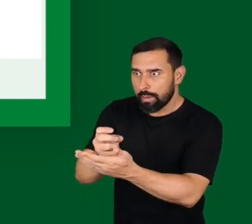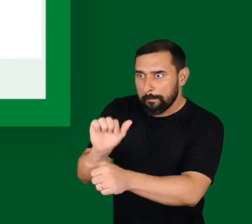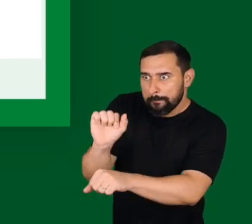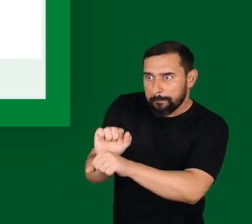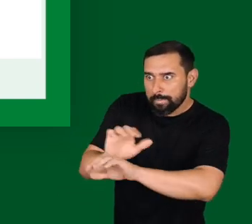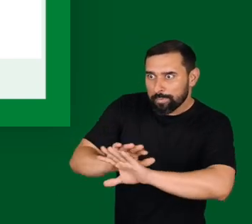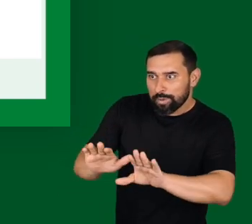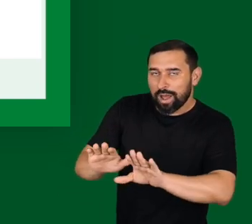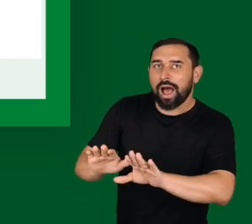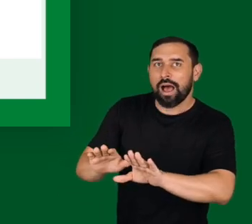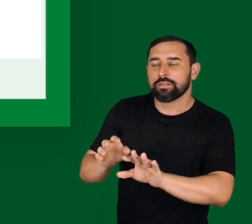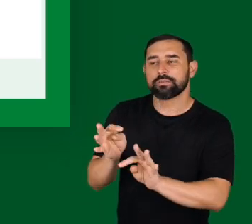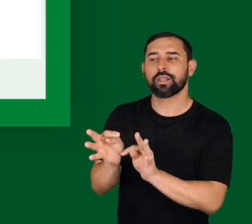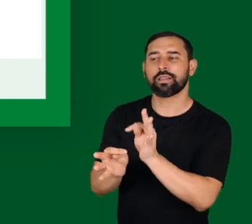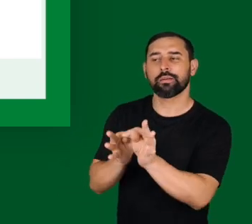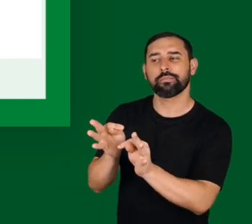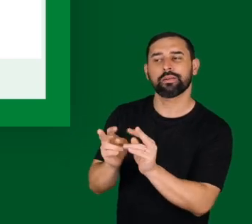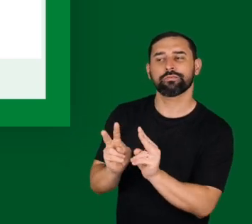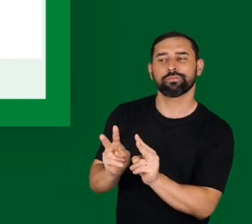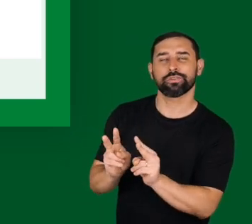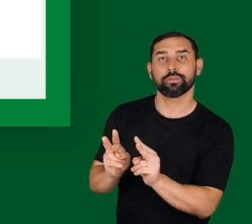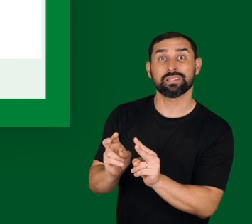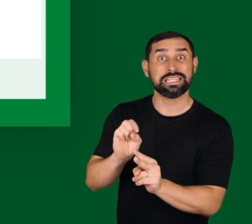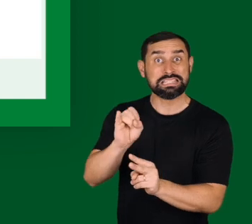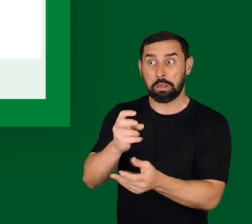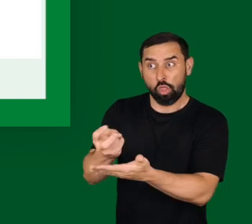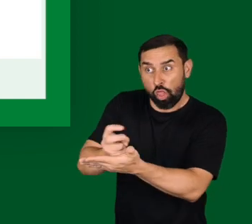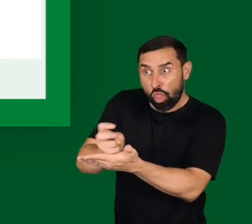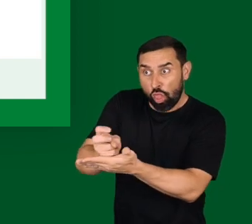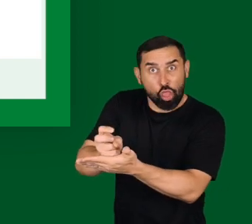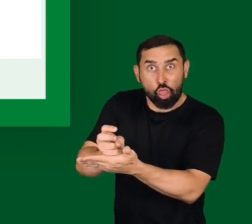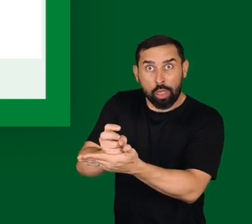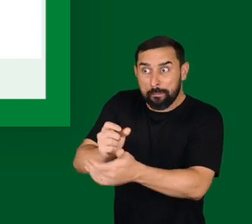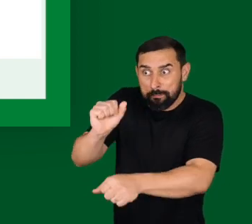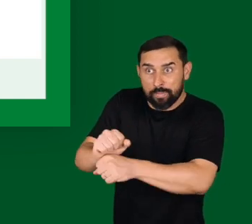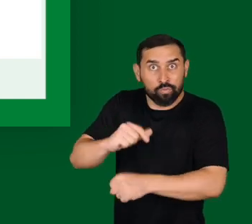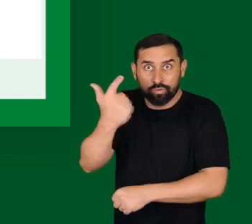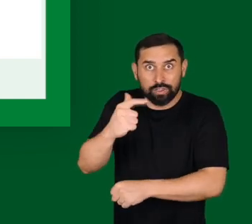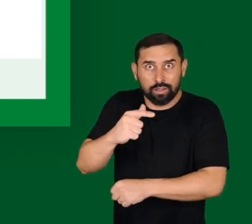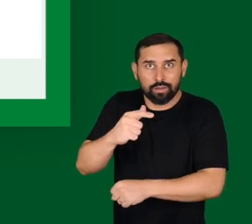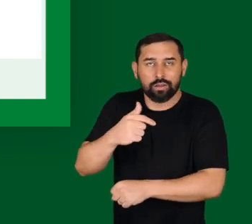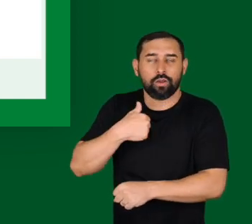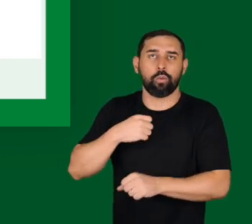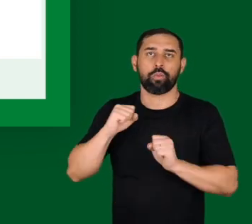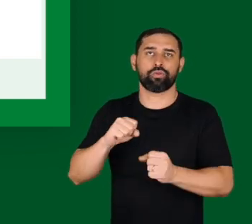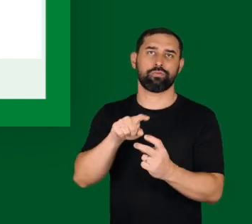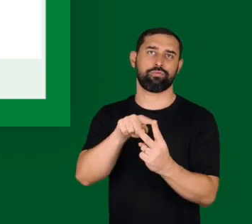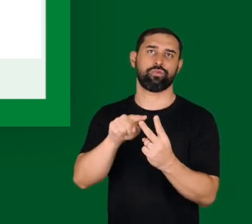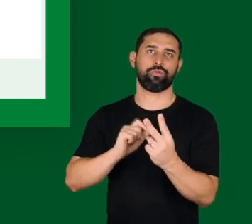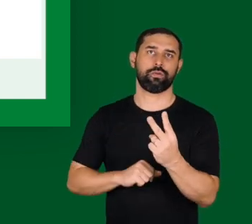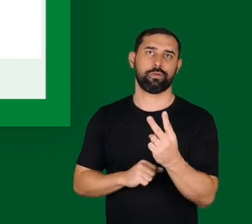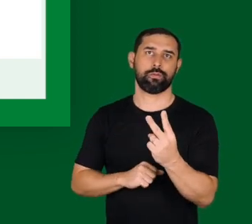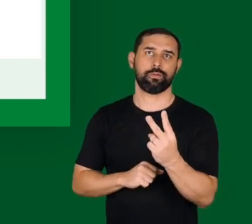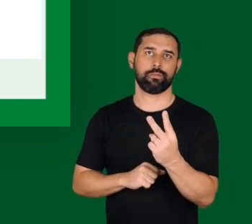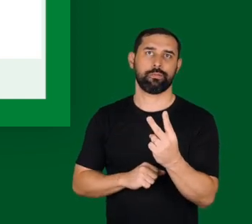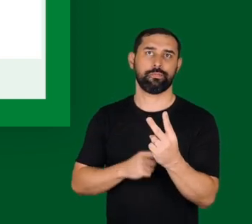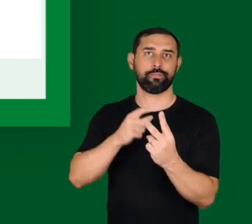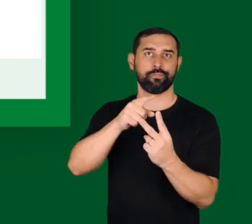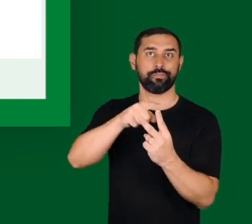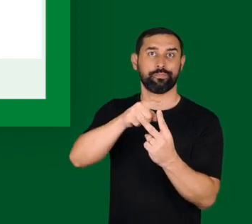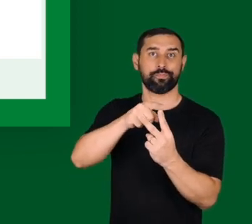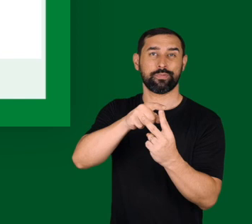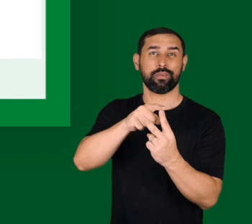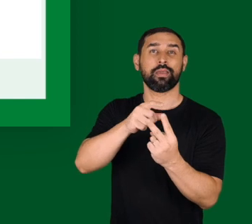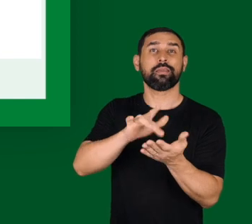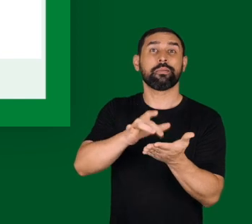Beleza, segue para manutenção. Não cessou a crise depois do novo ataque? Eu tenho 2 opções